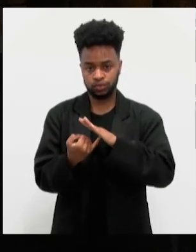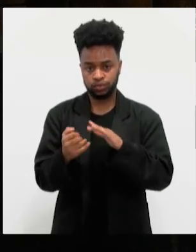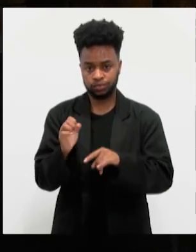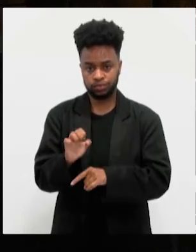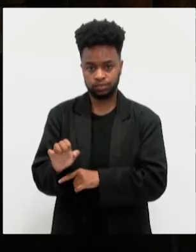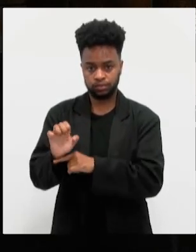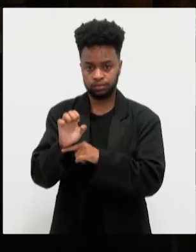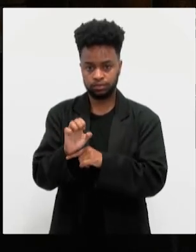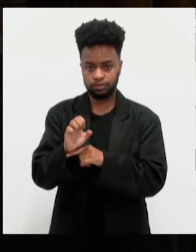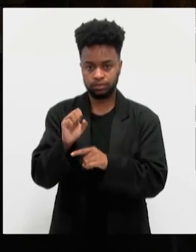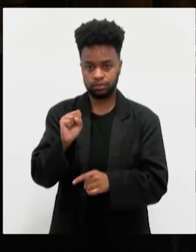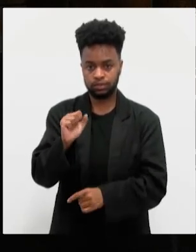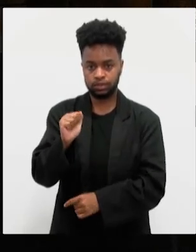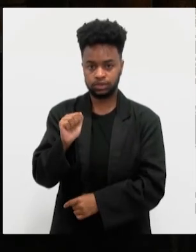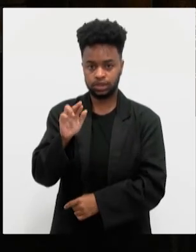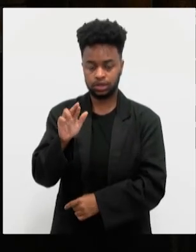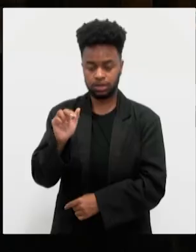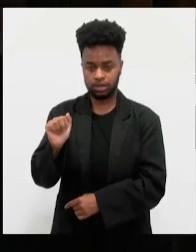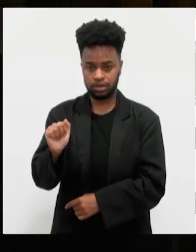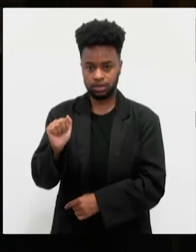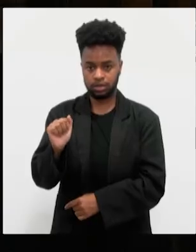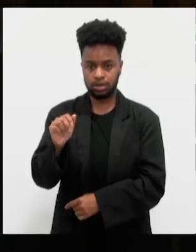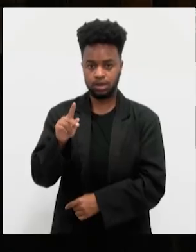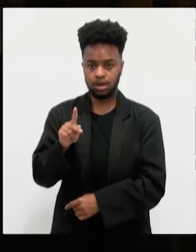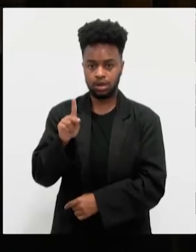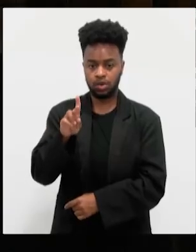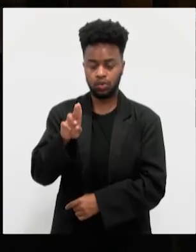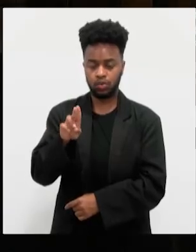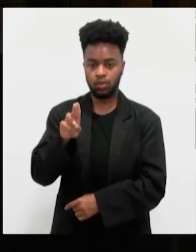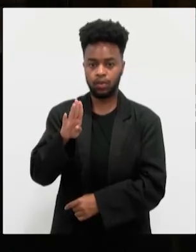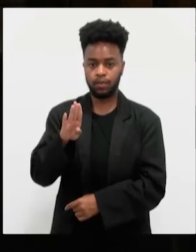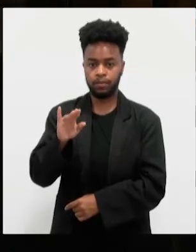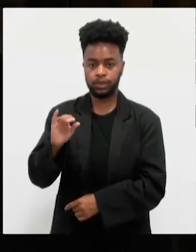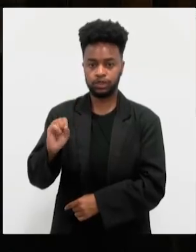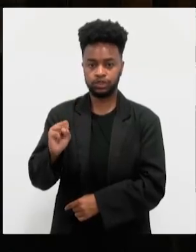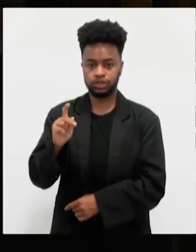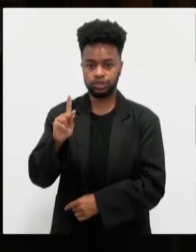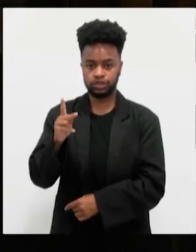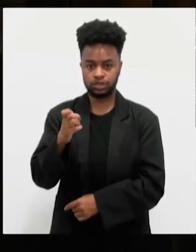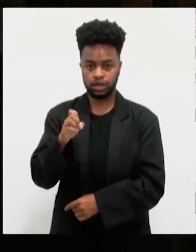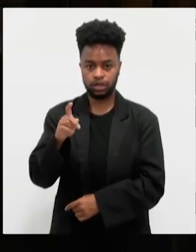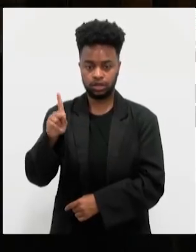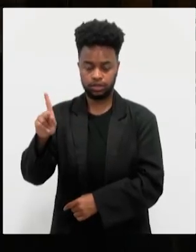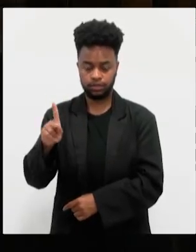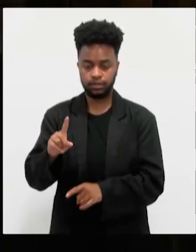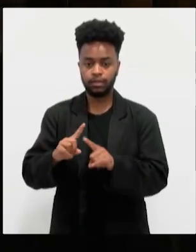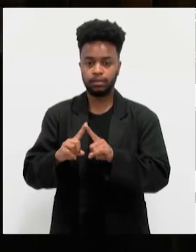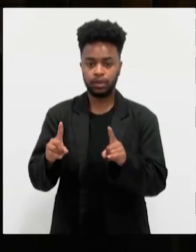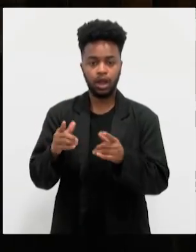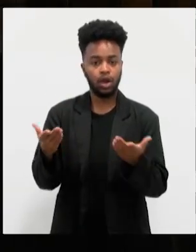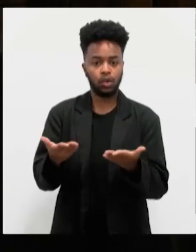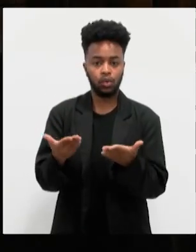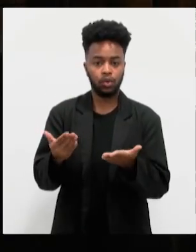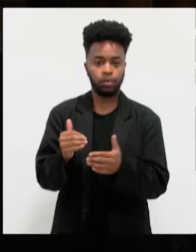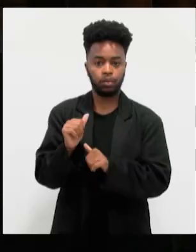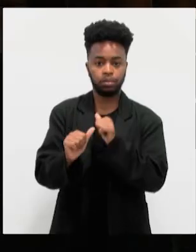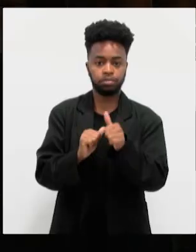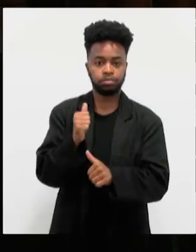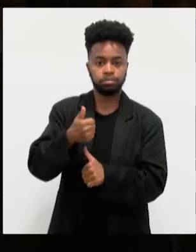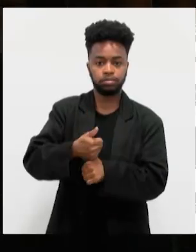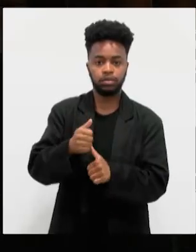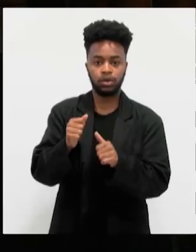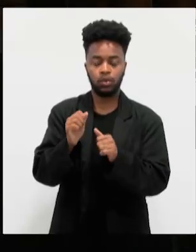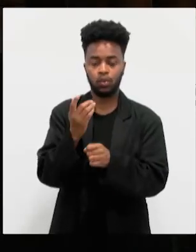Educação Sara Kubitschek. E o campus da UERJ está lá, no